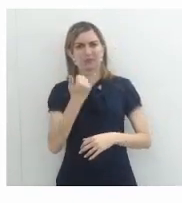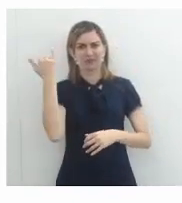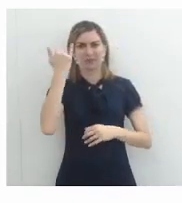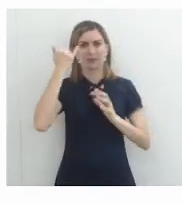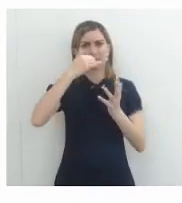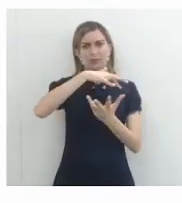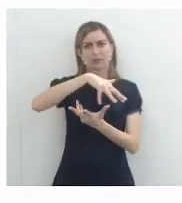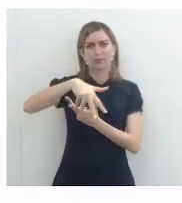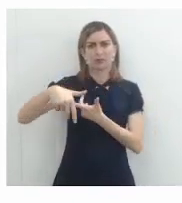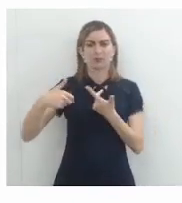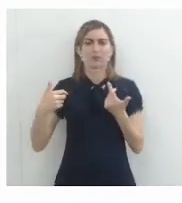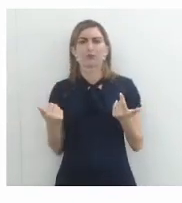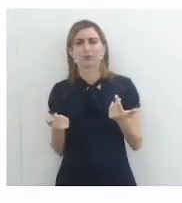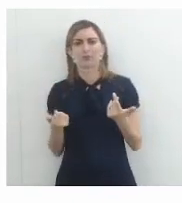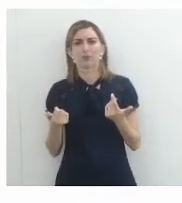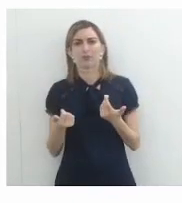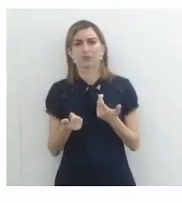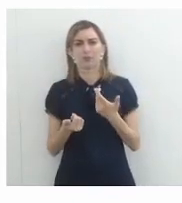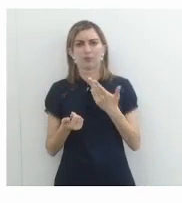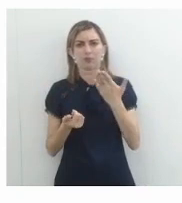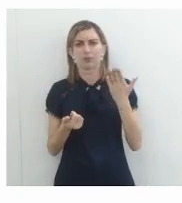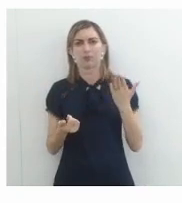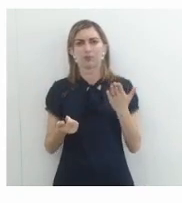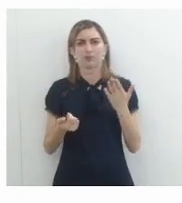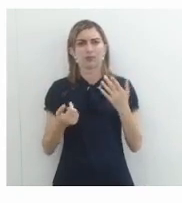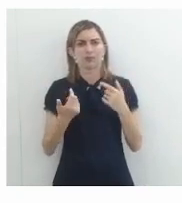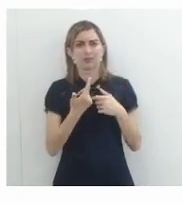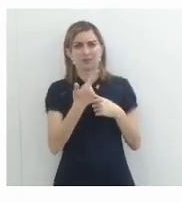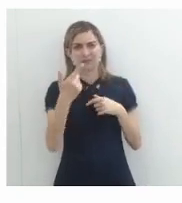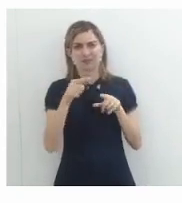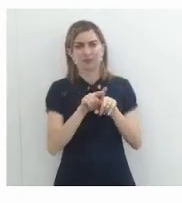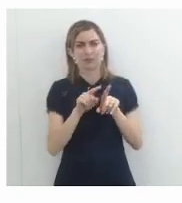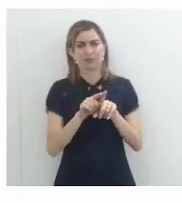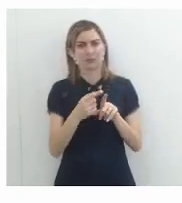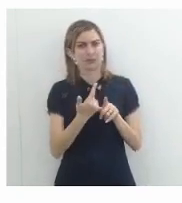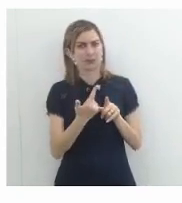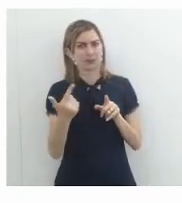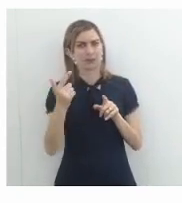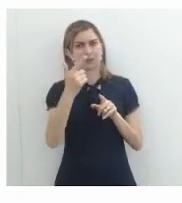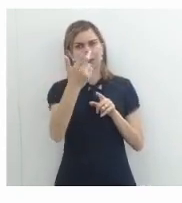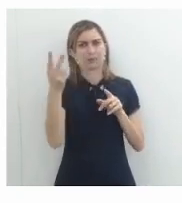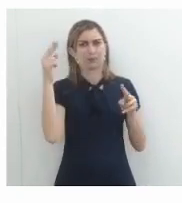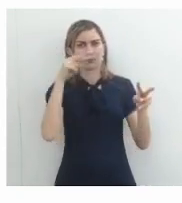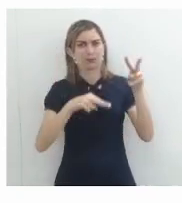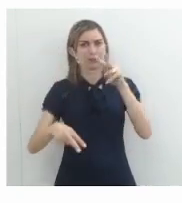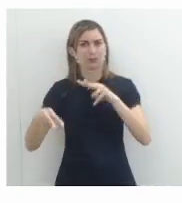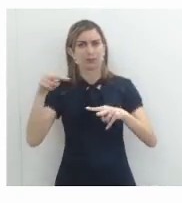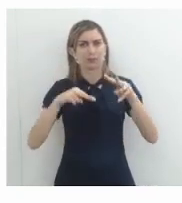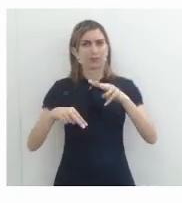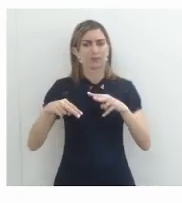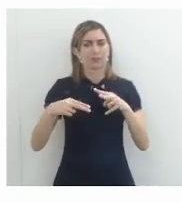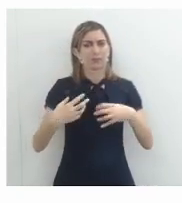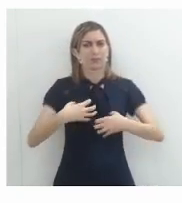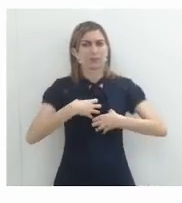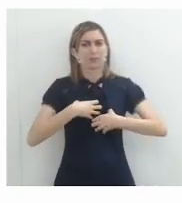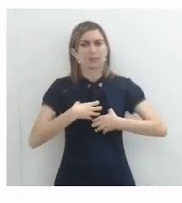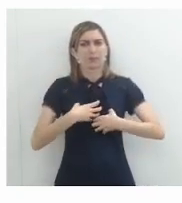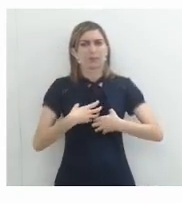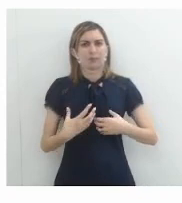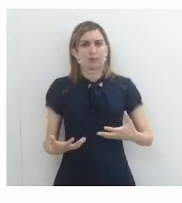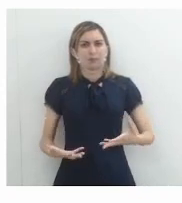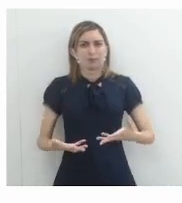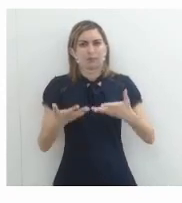de todos os tempos. A tridimensão é um efeito visual que nos dá a sensação de volume